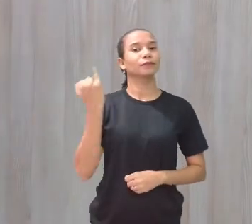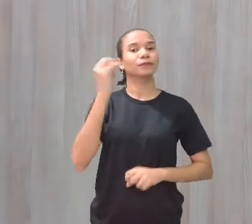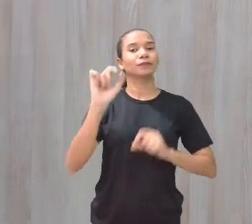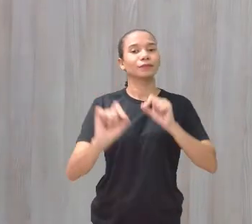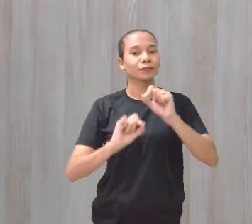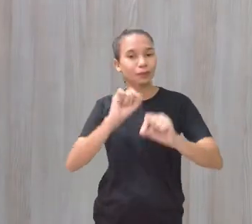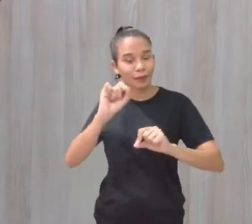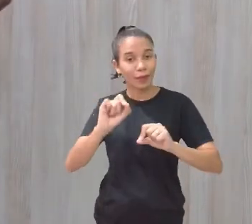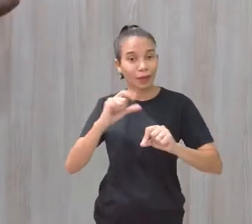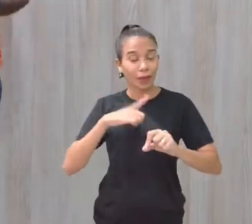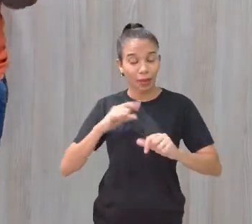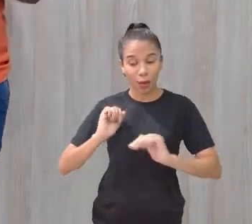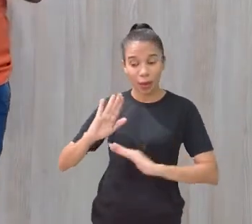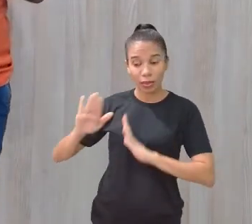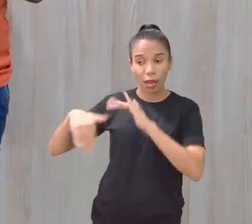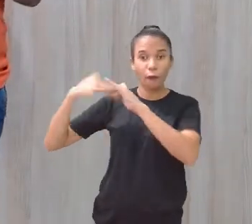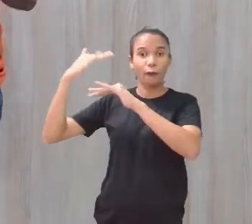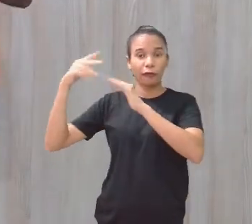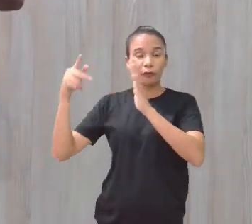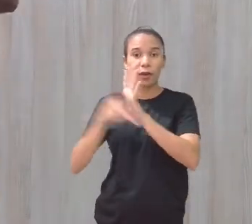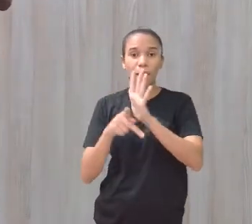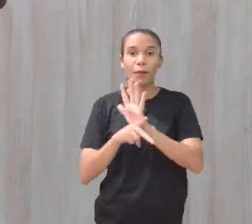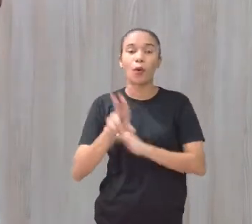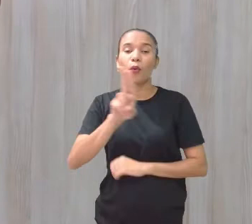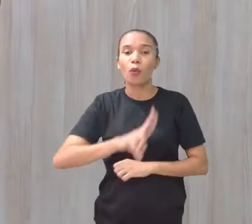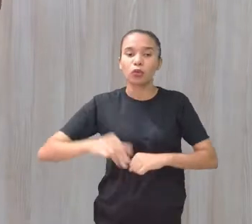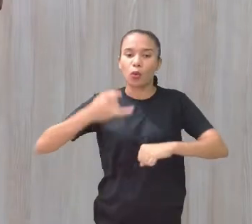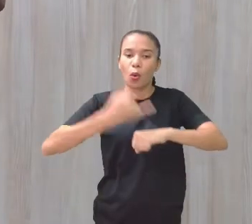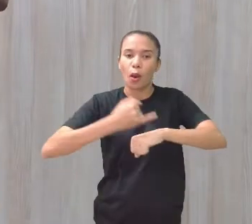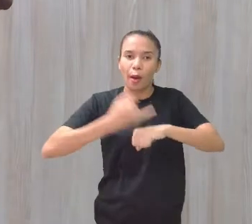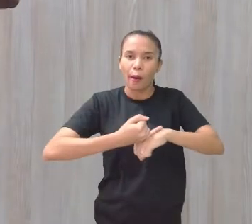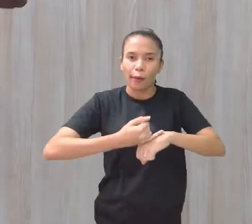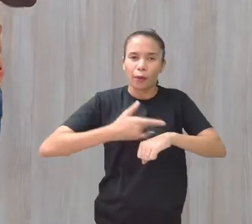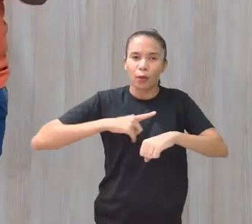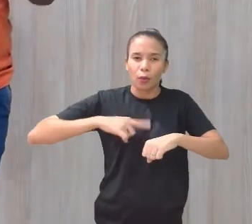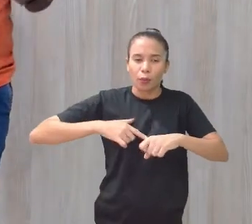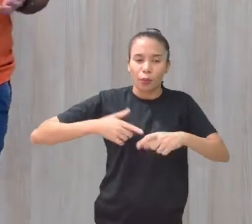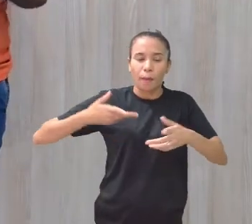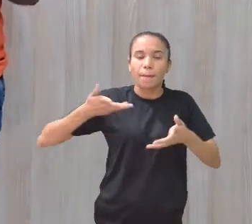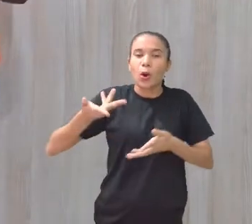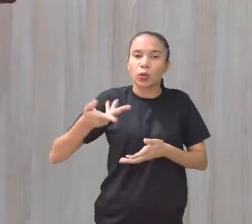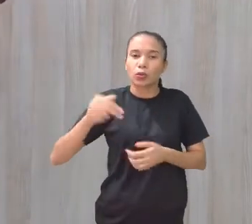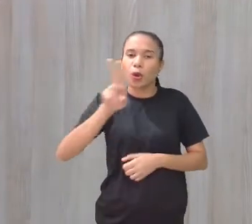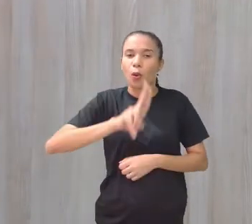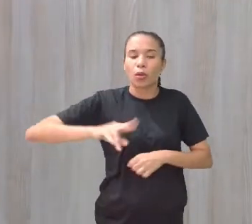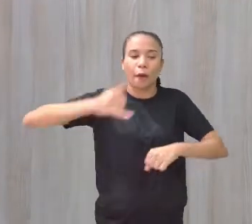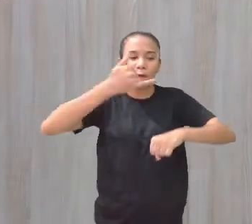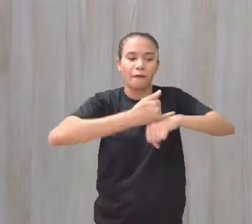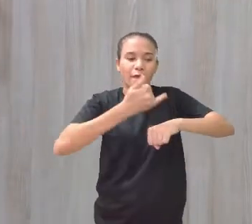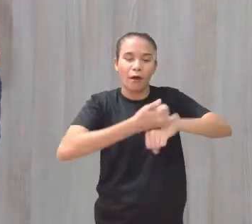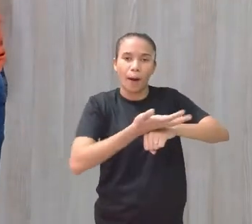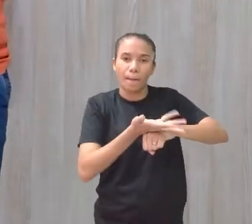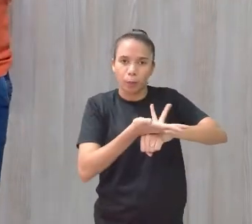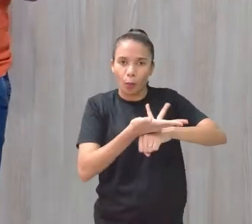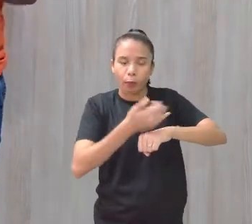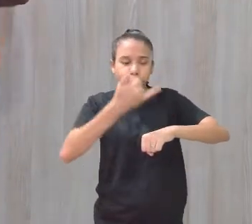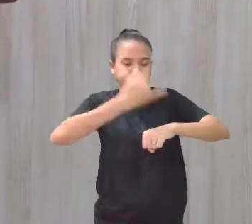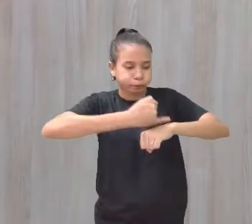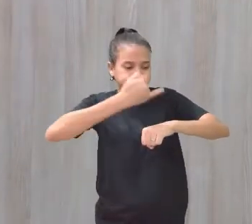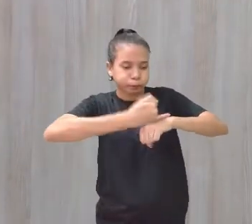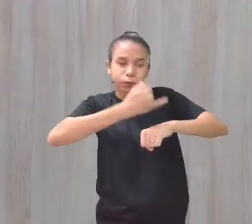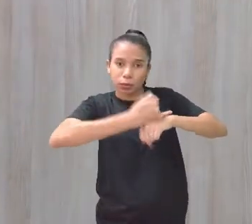importante, né? O desenvolvimento da metalurgia, ou seja, a produção com ferro, certo? Lógico,